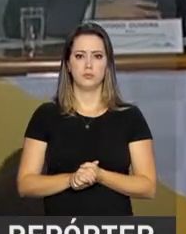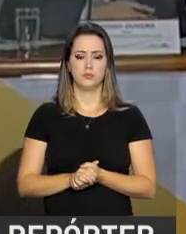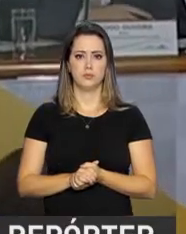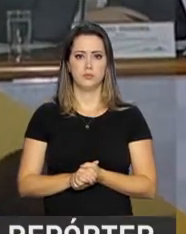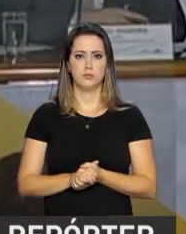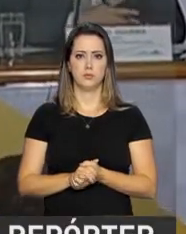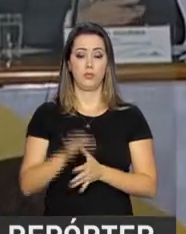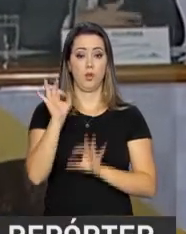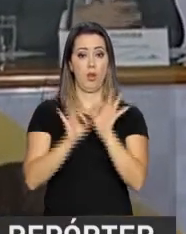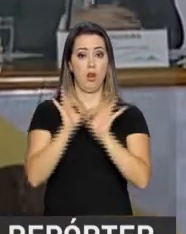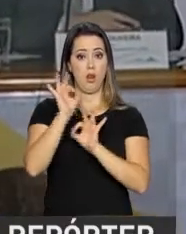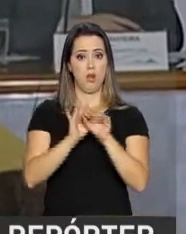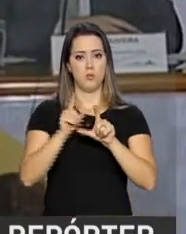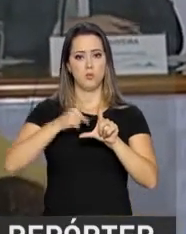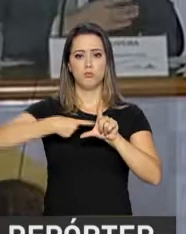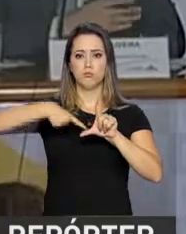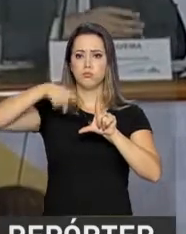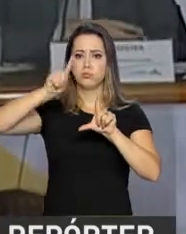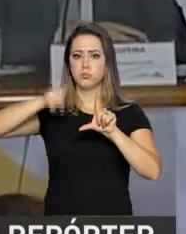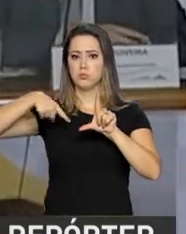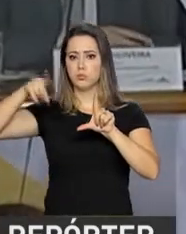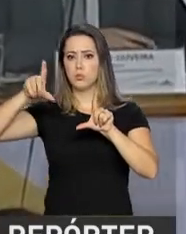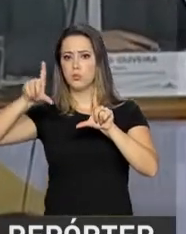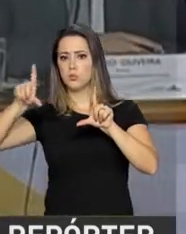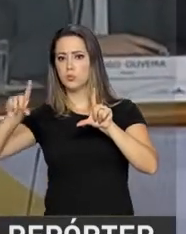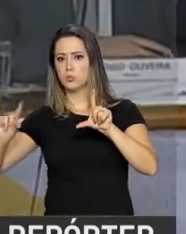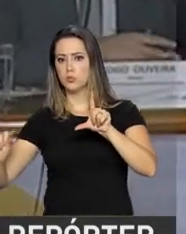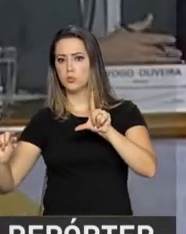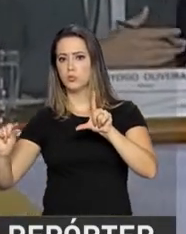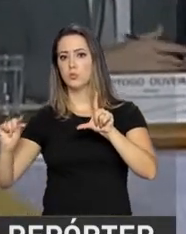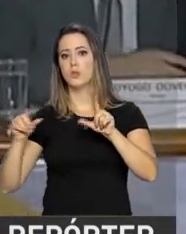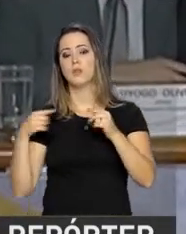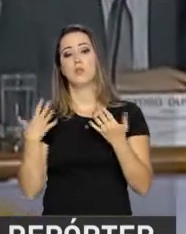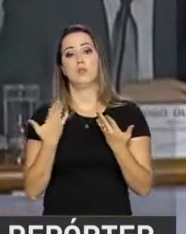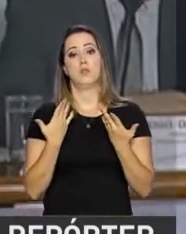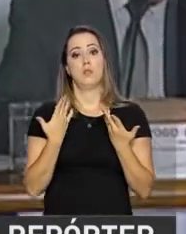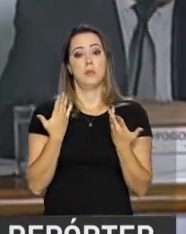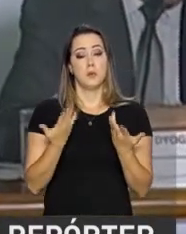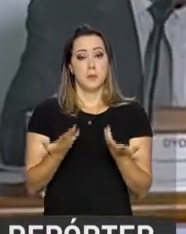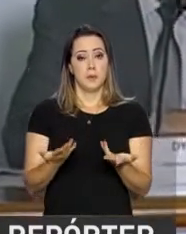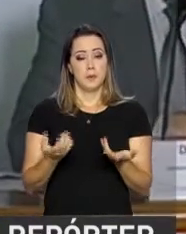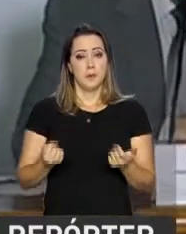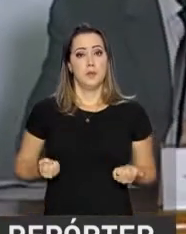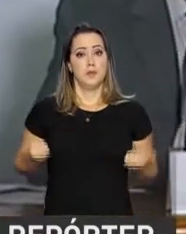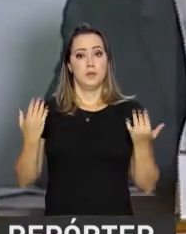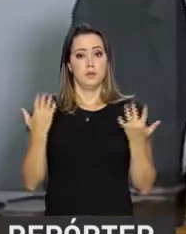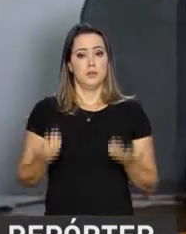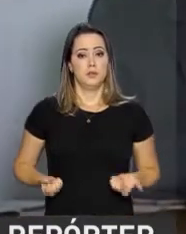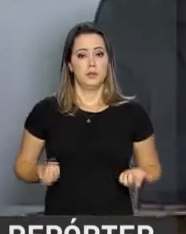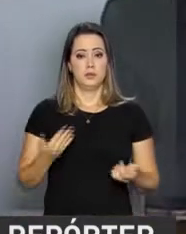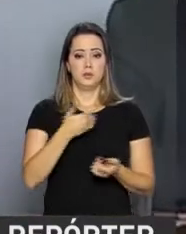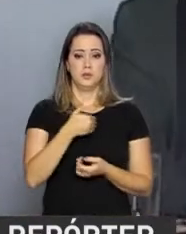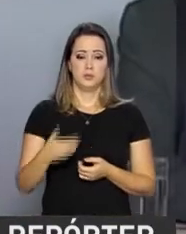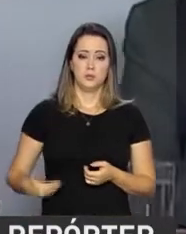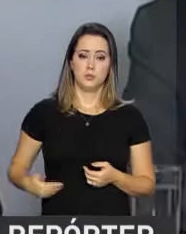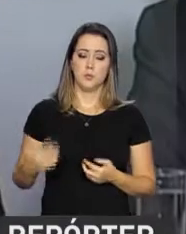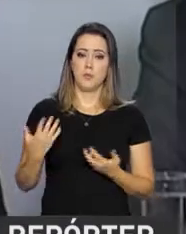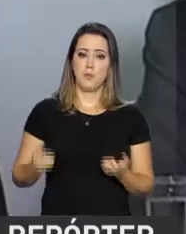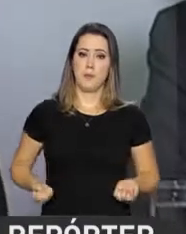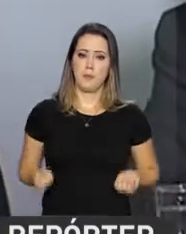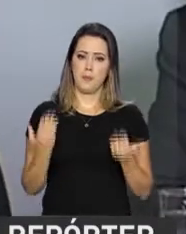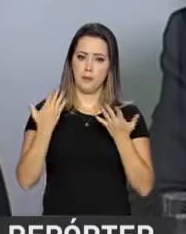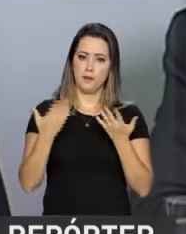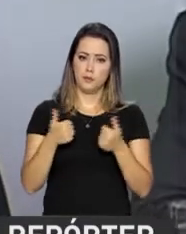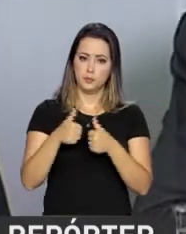Com essas projeções de redução, como foi explicado anteriormente, nas projeções das despesas obrigatórias, as despesas